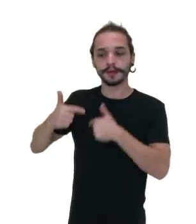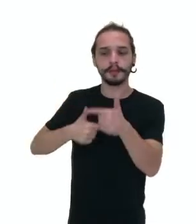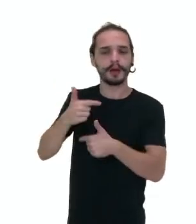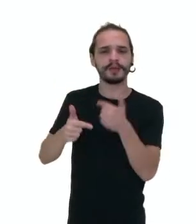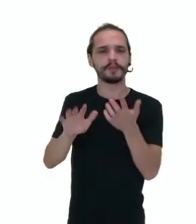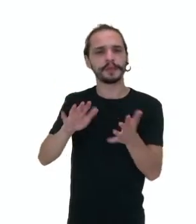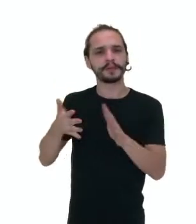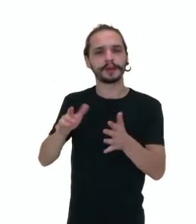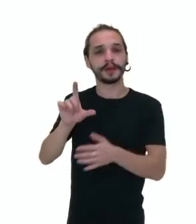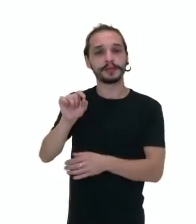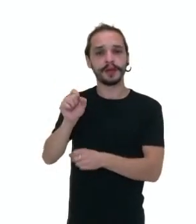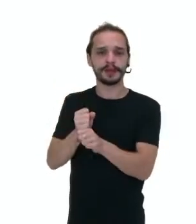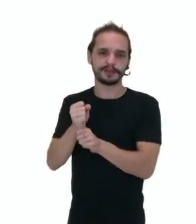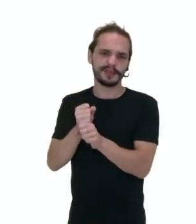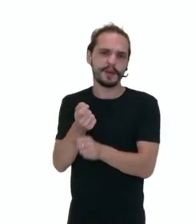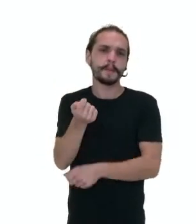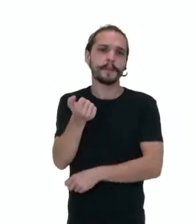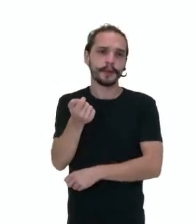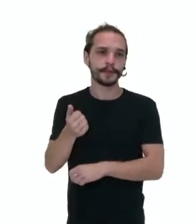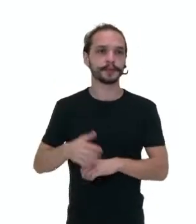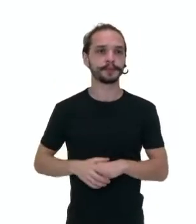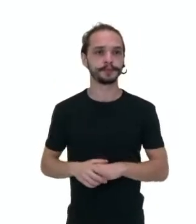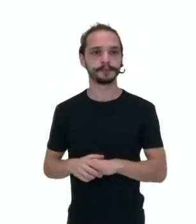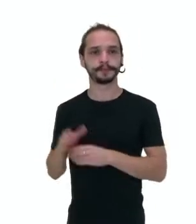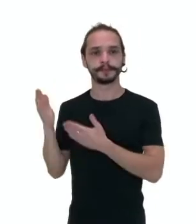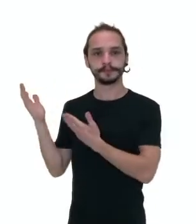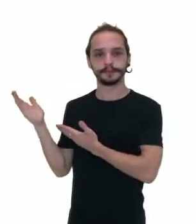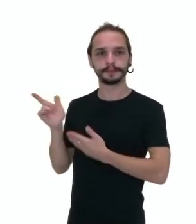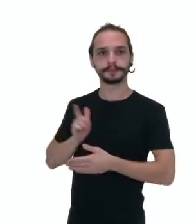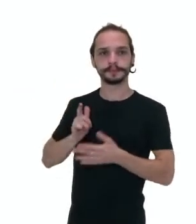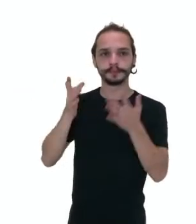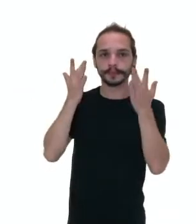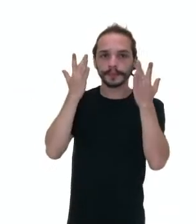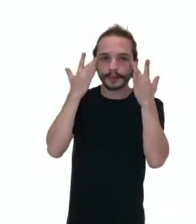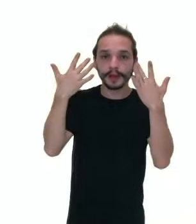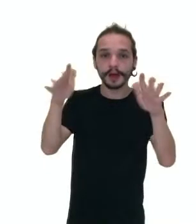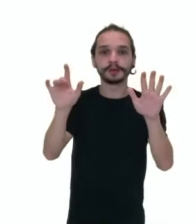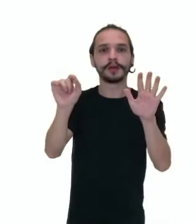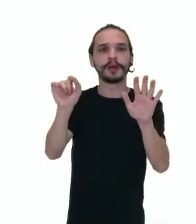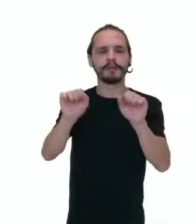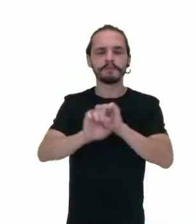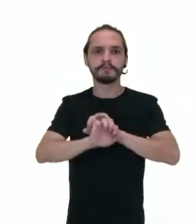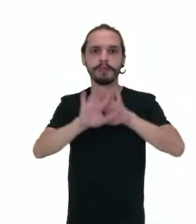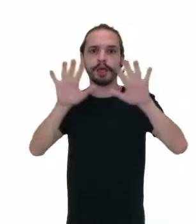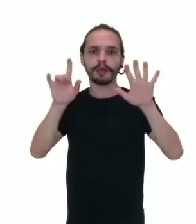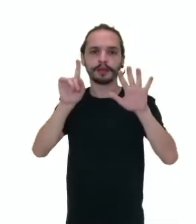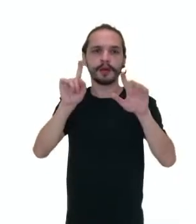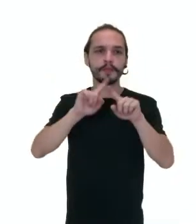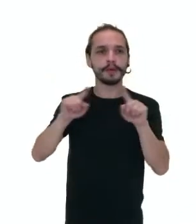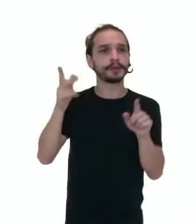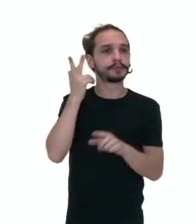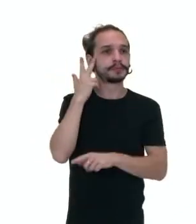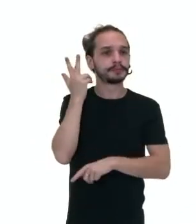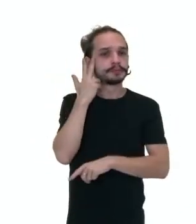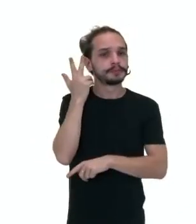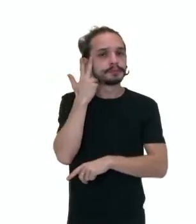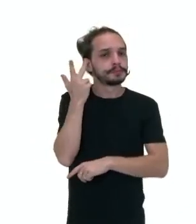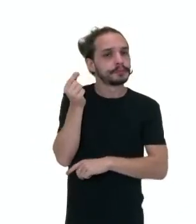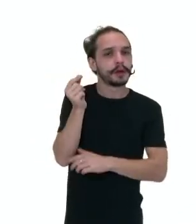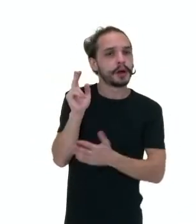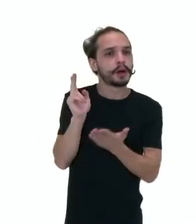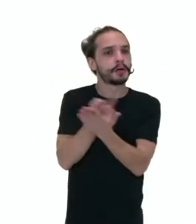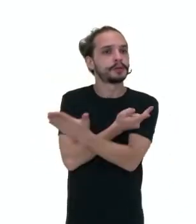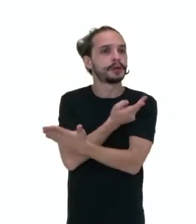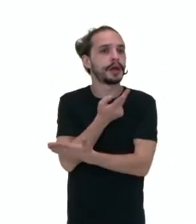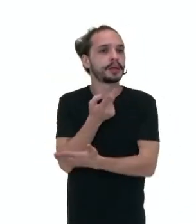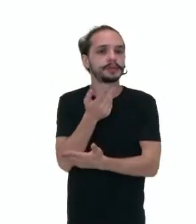prematuramente. E nós temos aqui uma coisa natural. Martírio que teria que ser uma coisa cheia de brilho, cheia de coisa, ele faz como se fosse um evento normal que estivesse acontecendo na